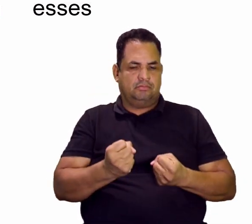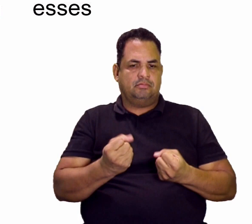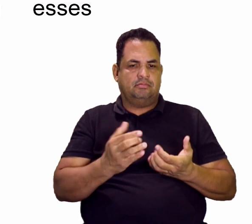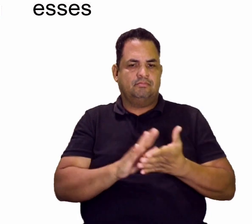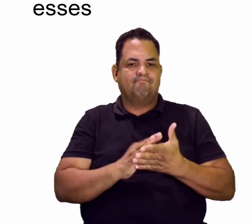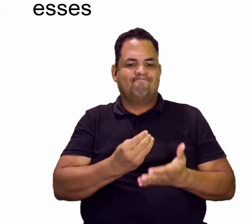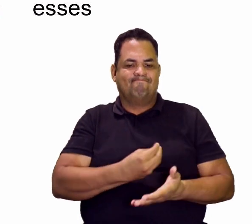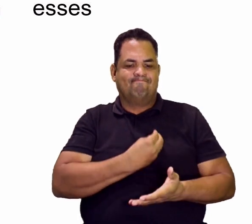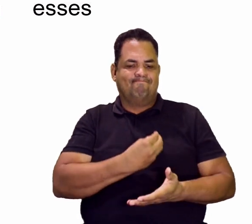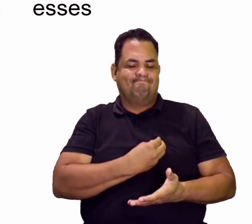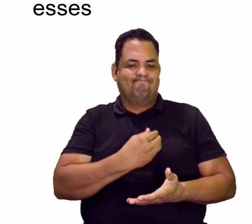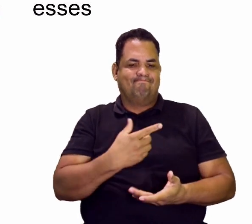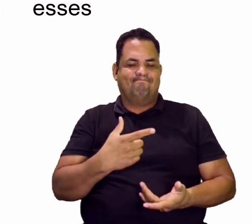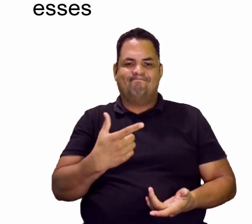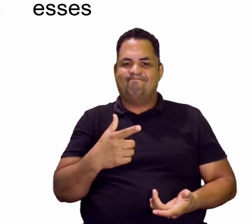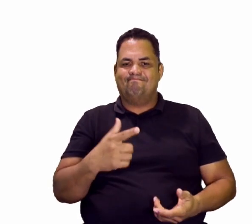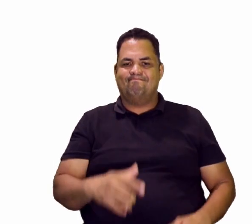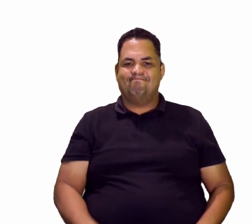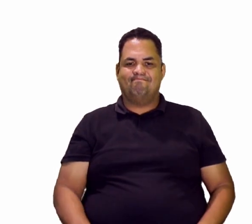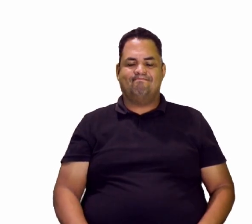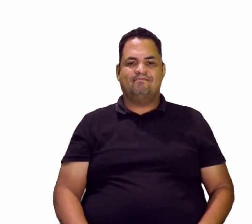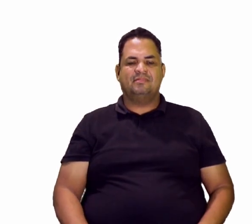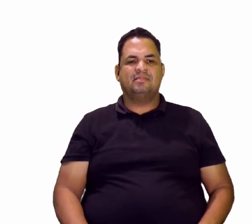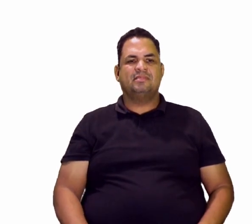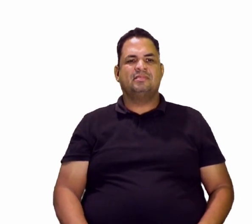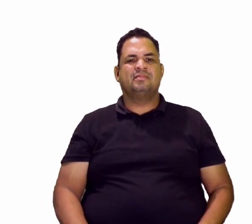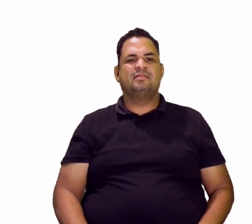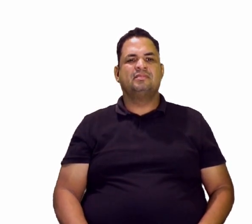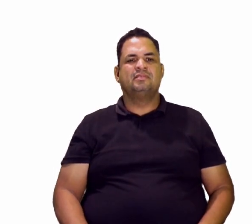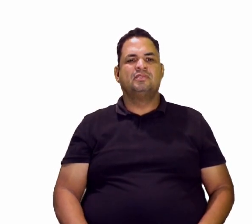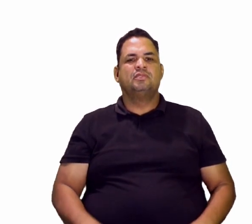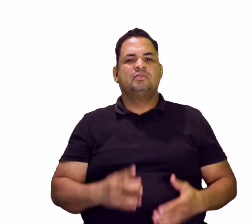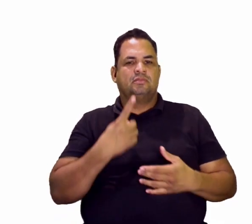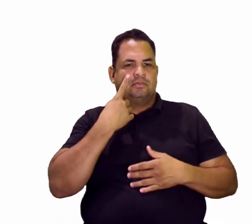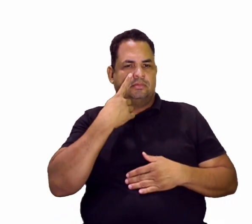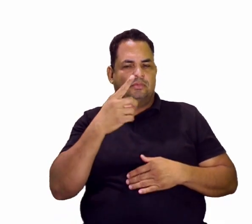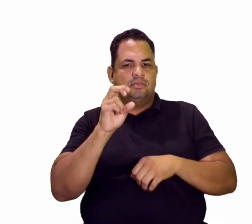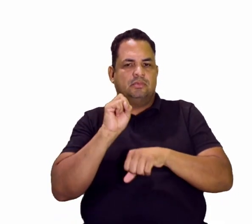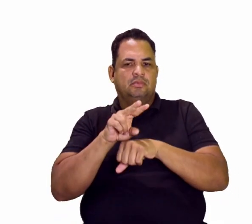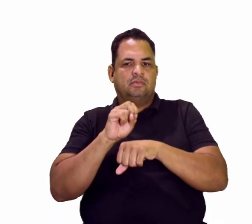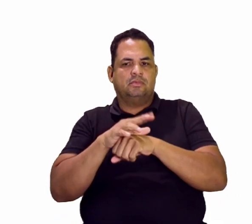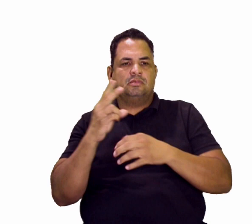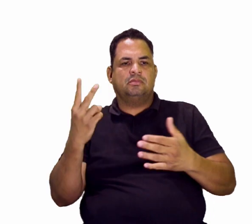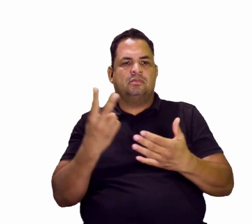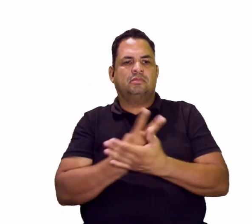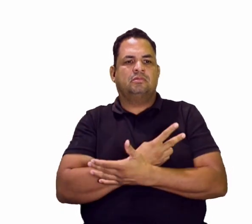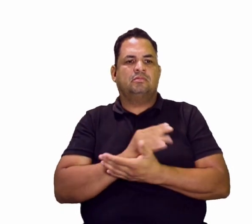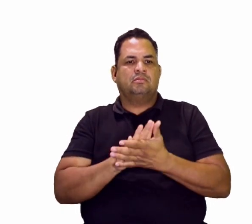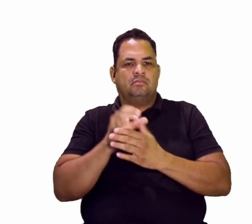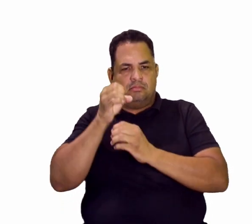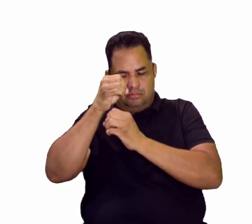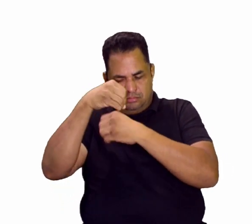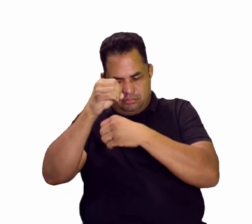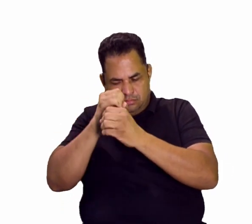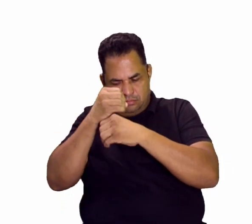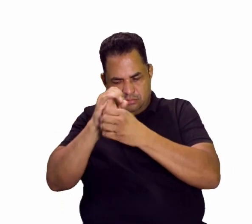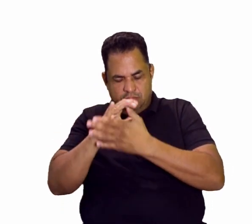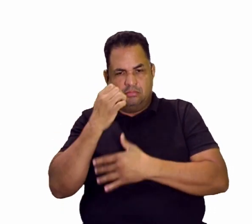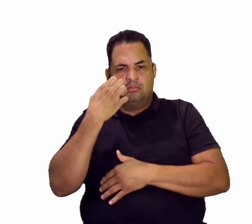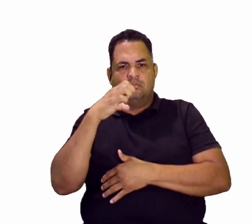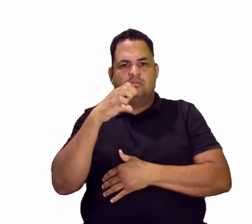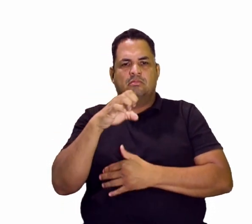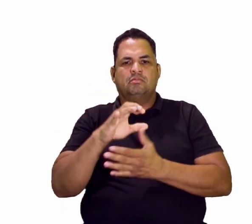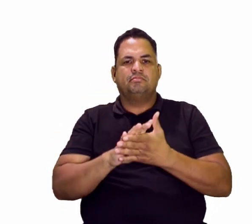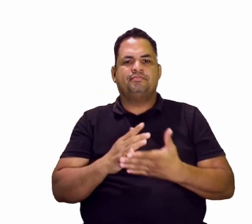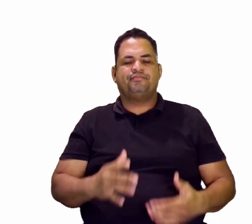como seres vivos, tá bom? Com a visualização dos vírus ocorrendo somente por microscopia eletrônica, isso é